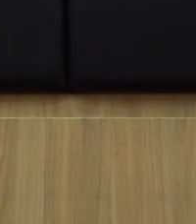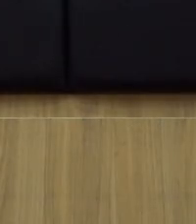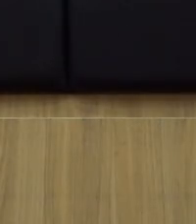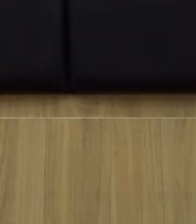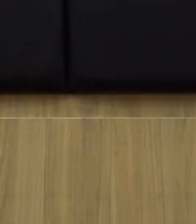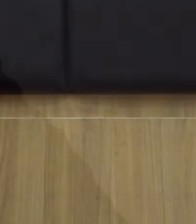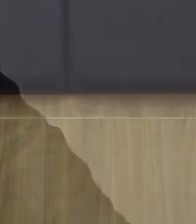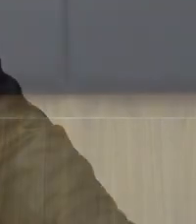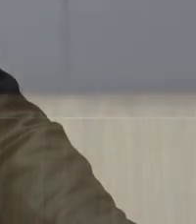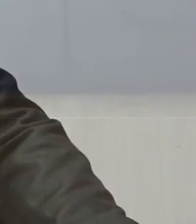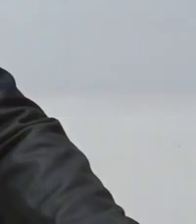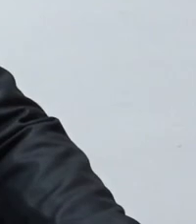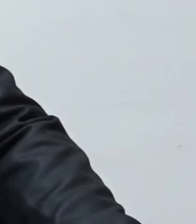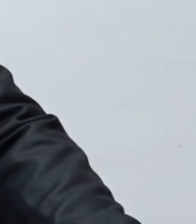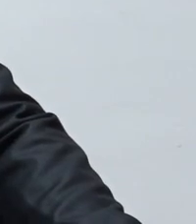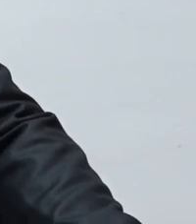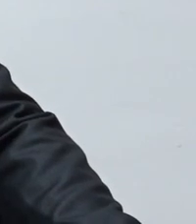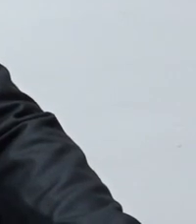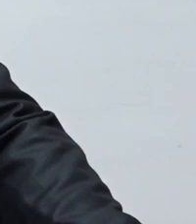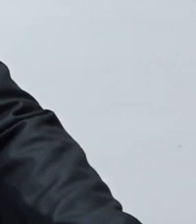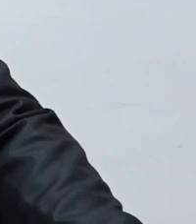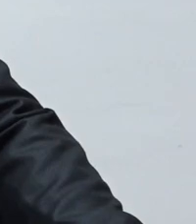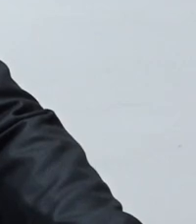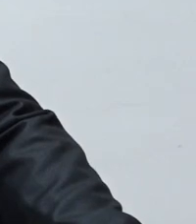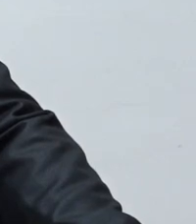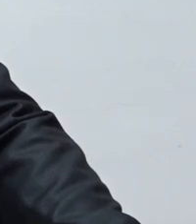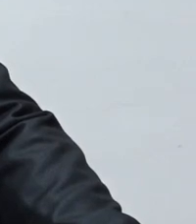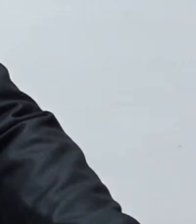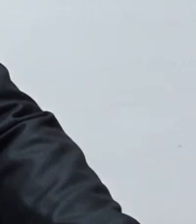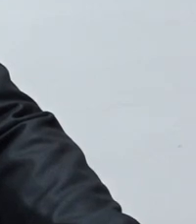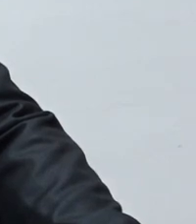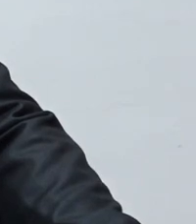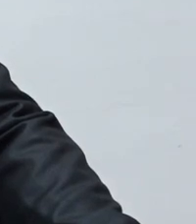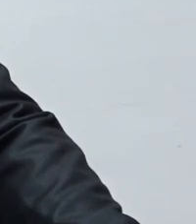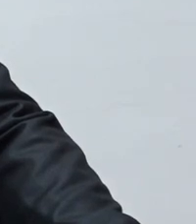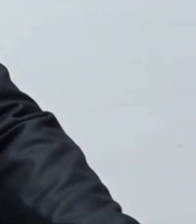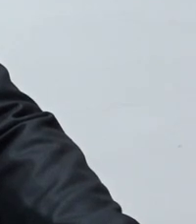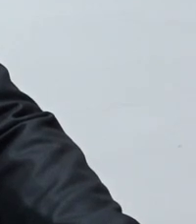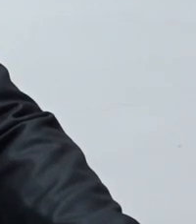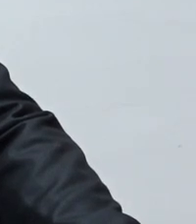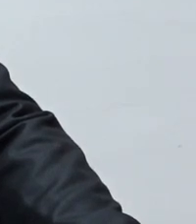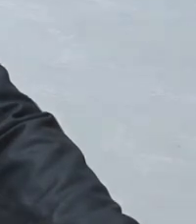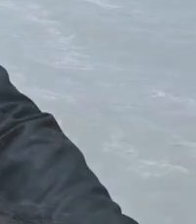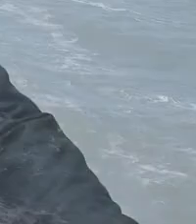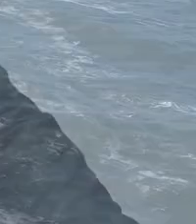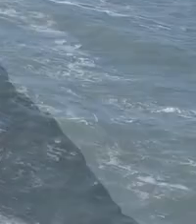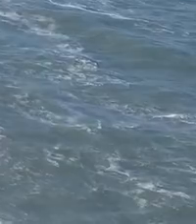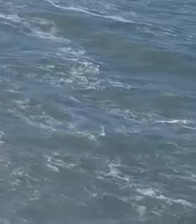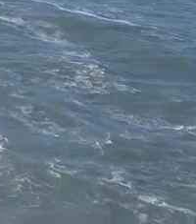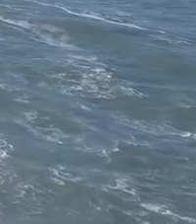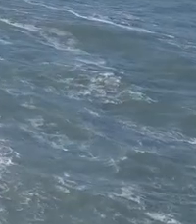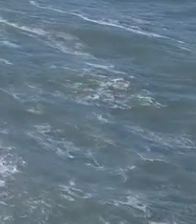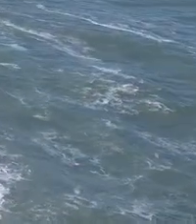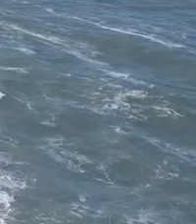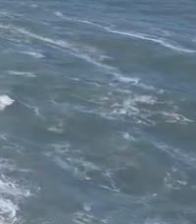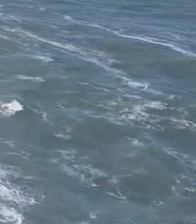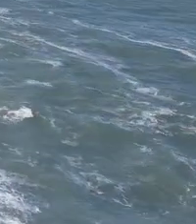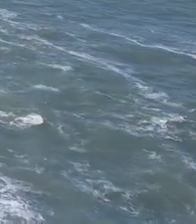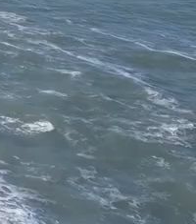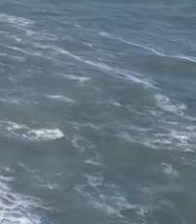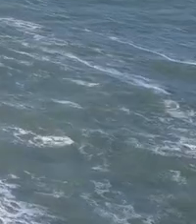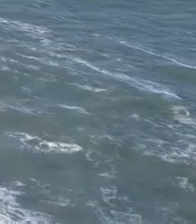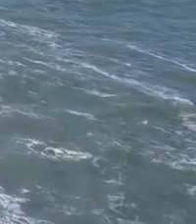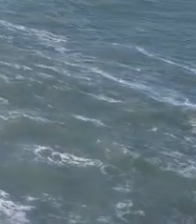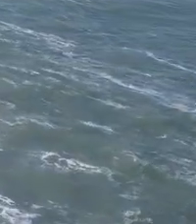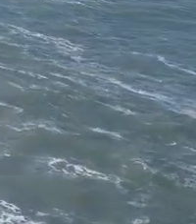dia 4 de julho o deputado Sargento Lima criticou a iniciativa do icmbio que pretende criar a